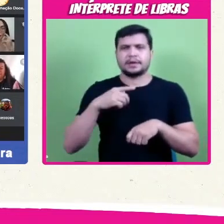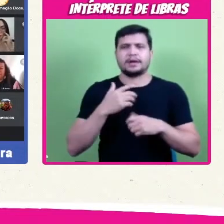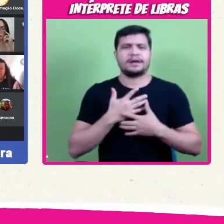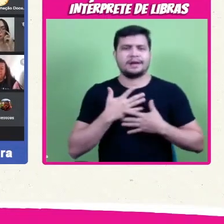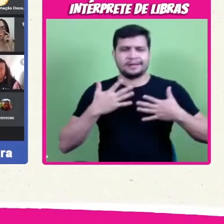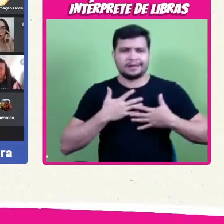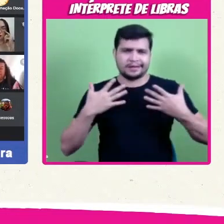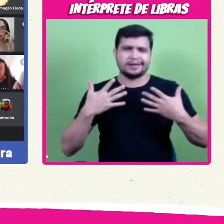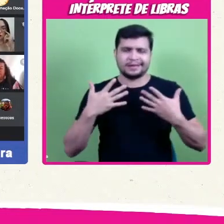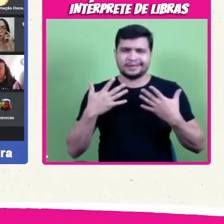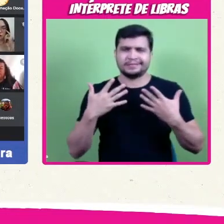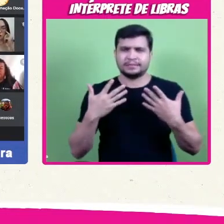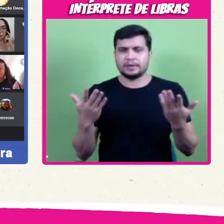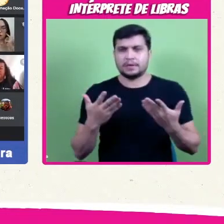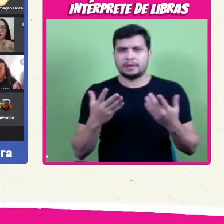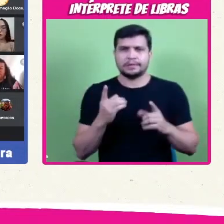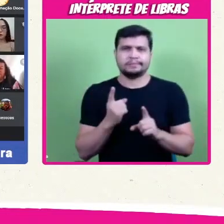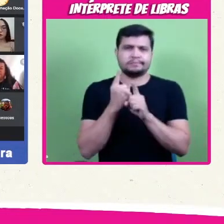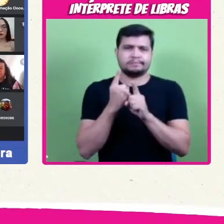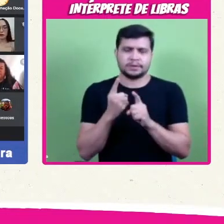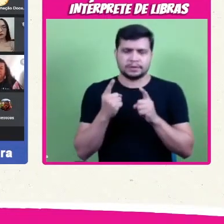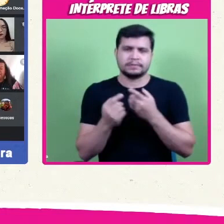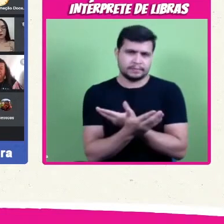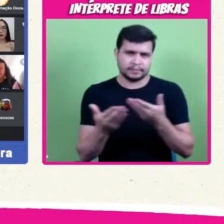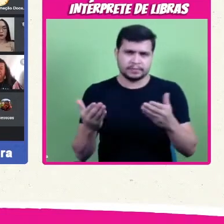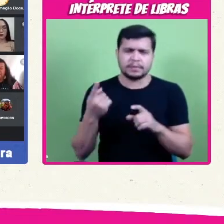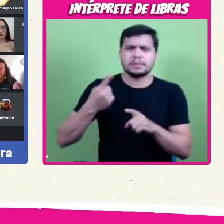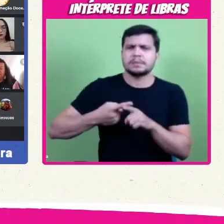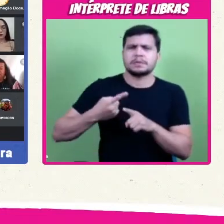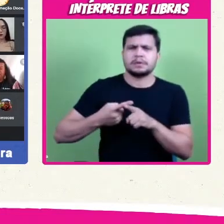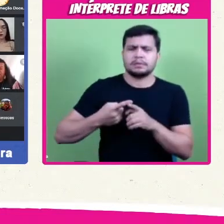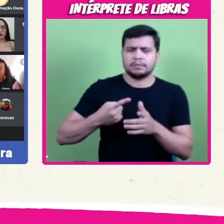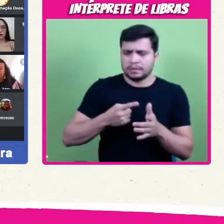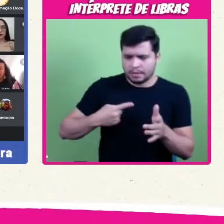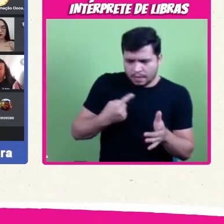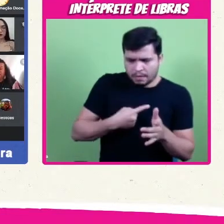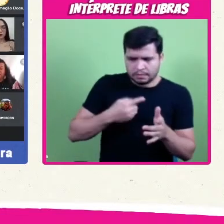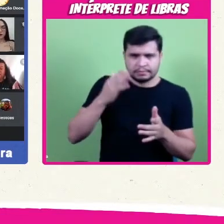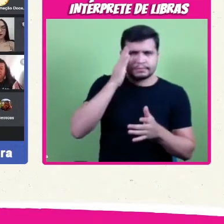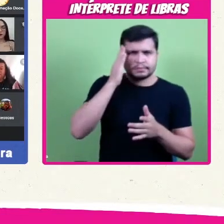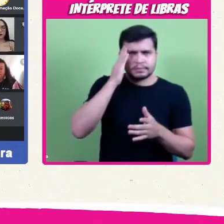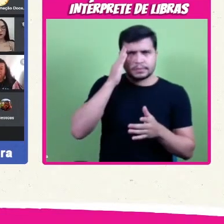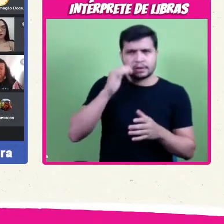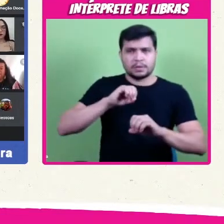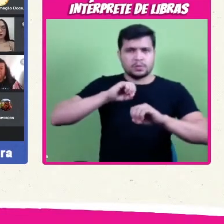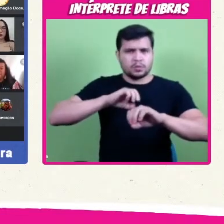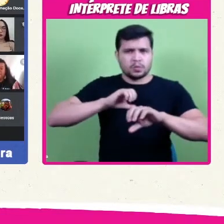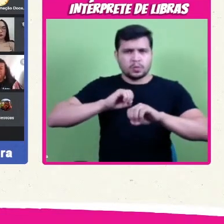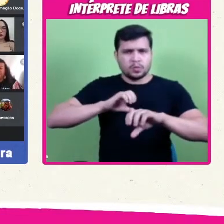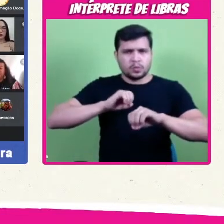satisfação essa atividade, porque para nós a educação, como reza a